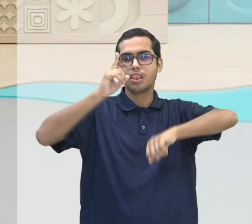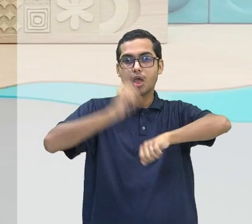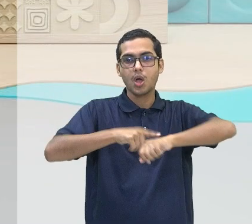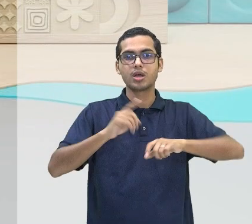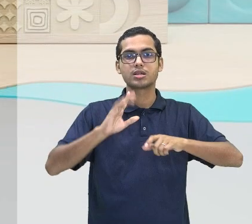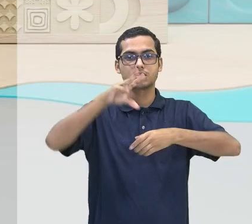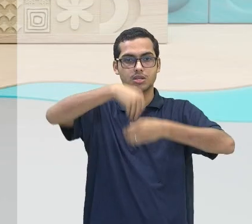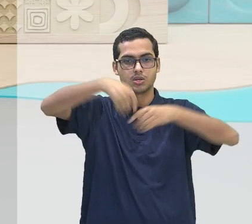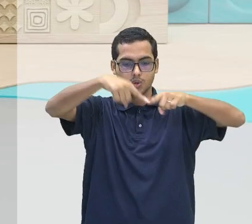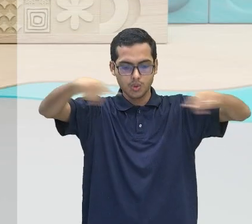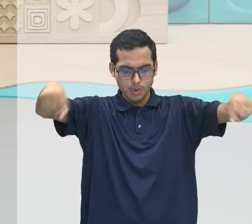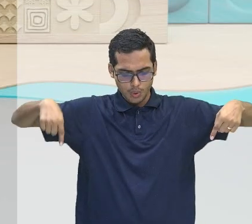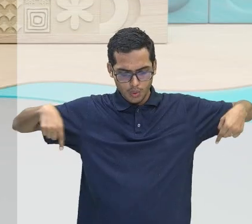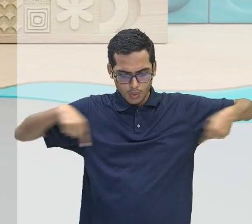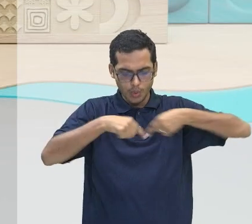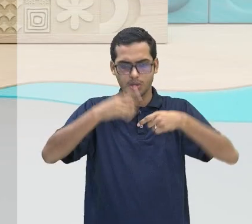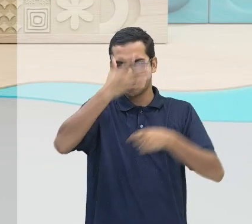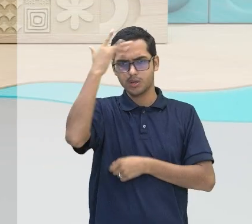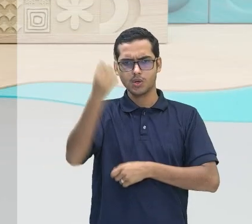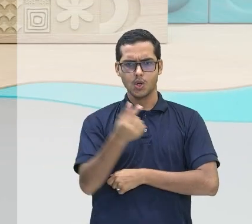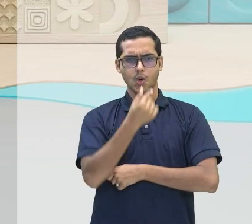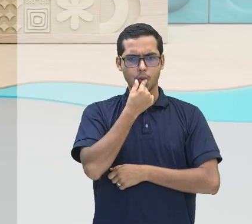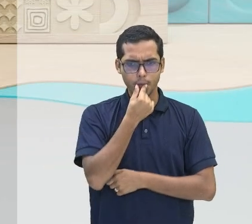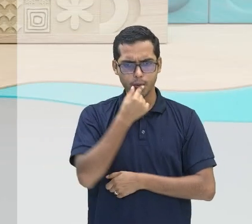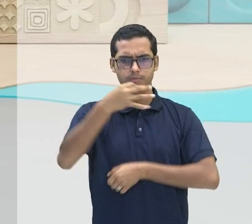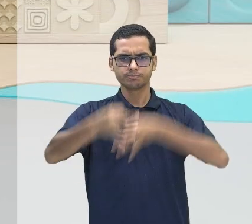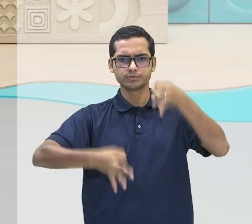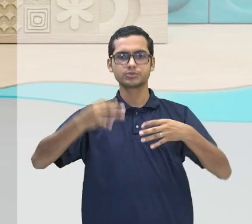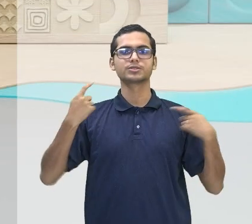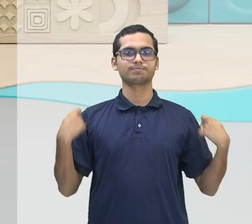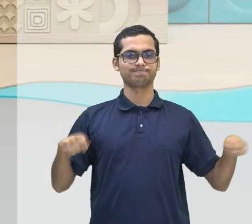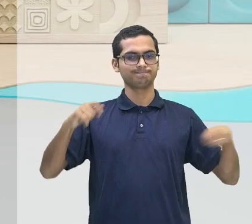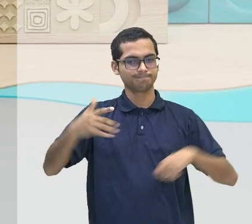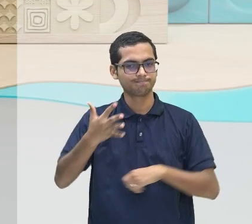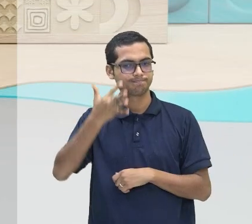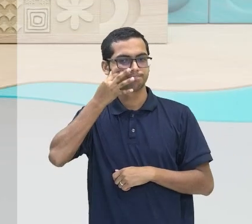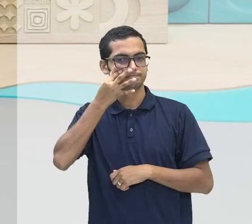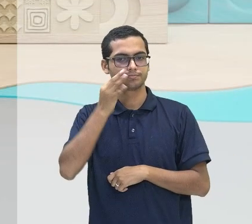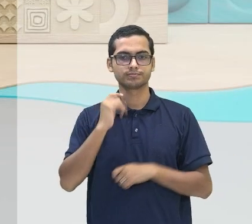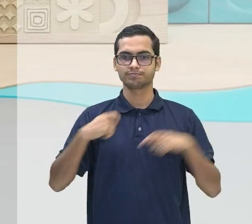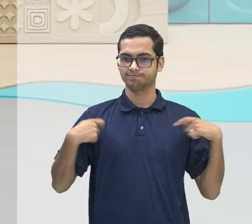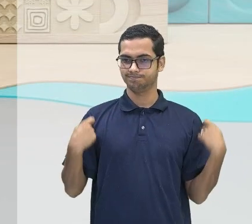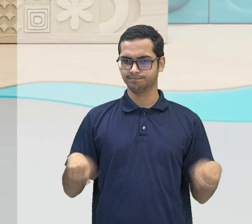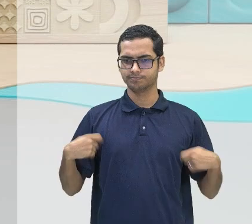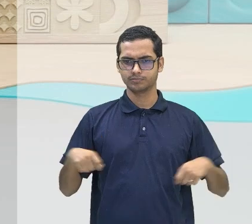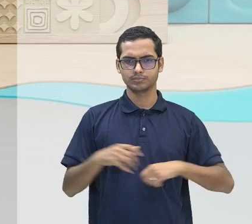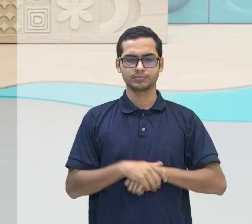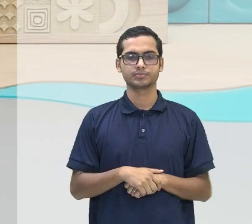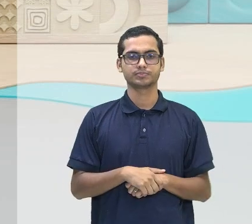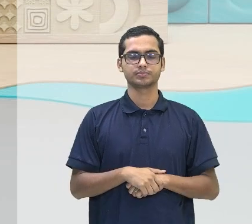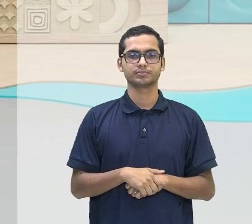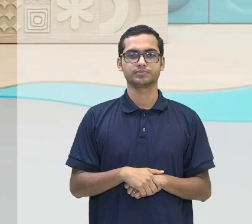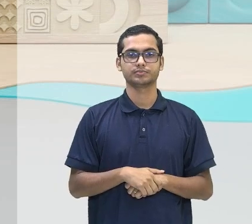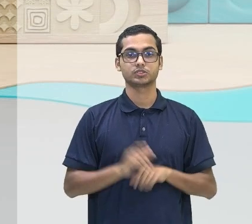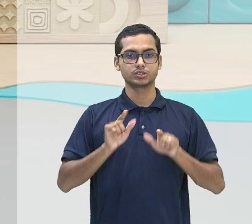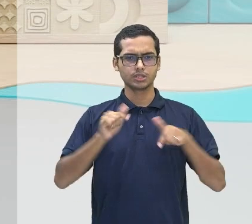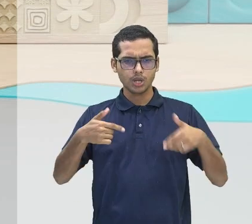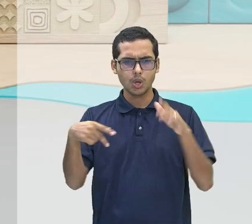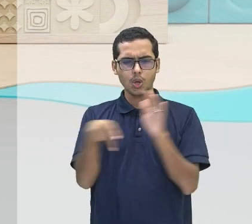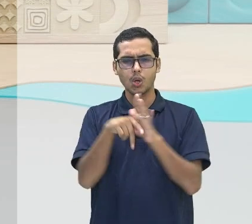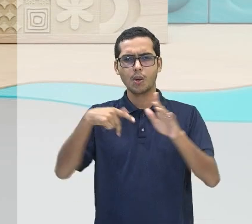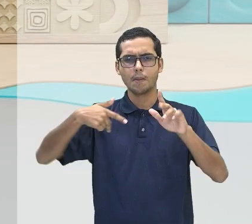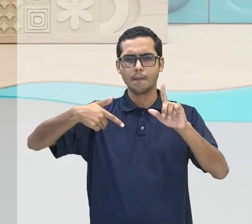ok? Não pode ser realizado em nenhum outro local e o árbitro ele tem que estar presente. Os golpes aplicados só são